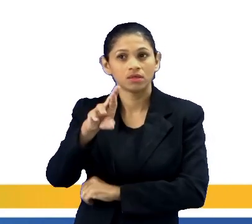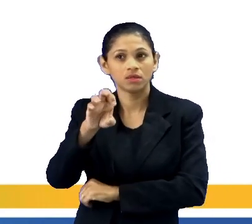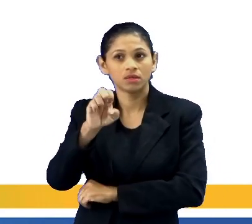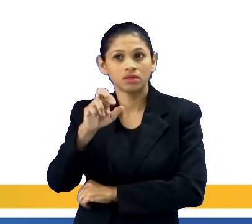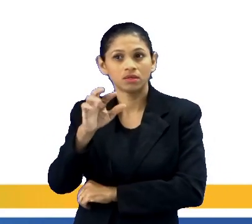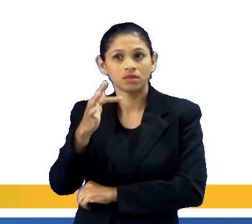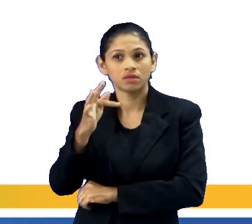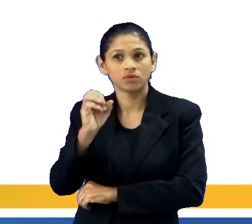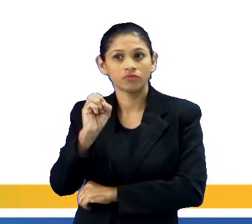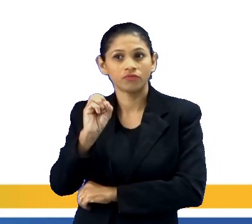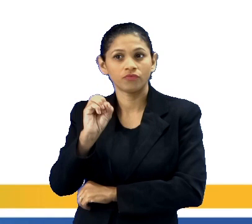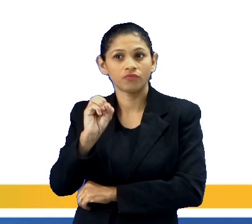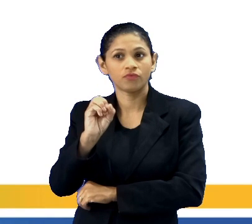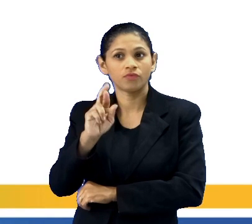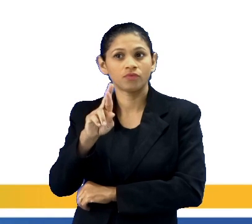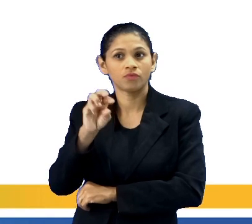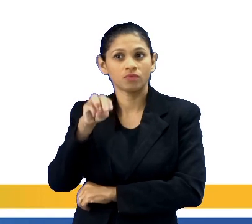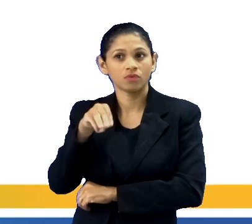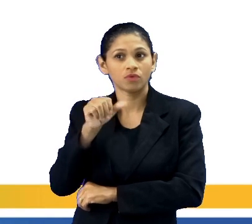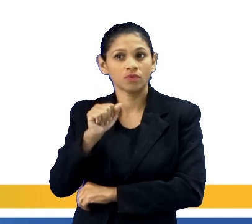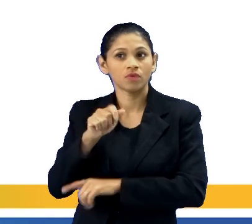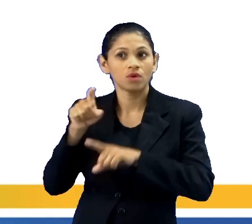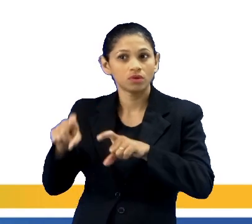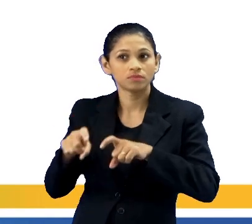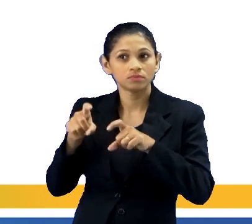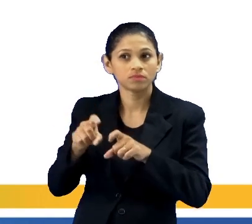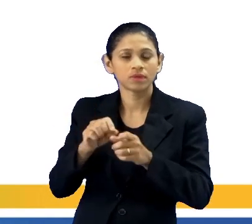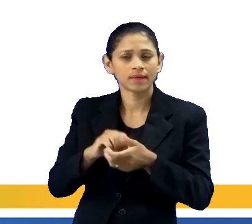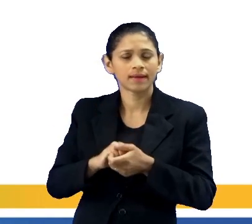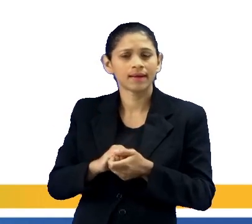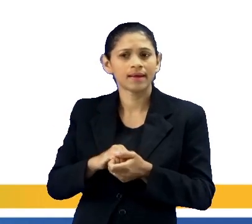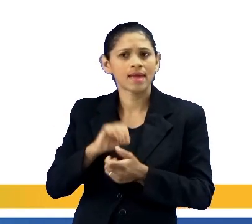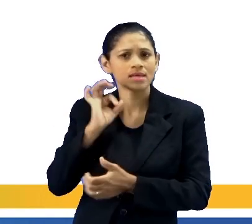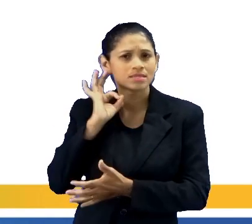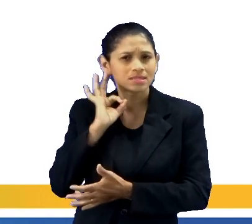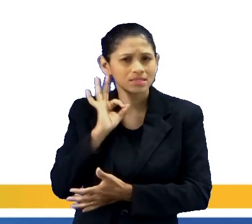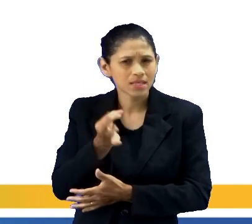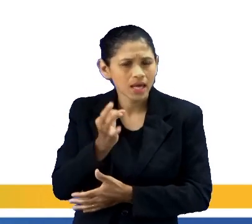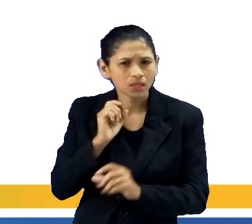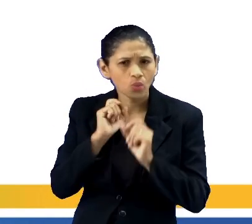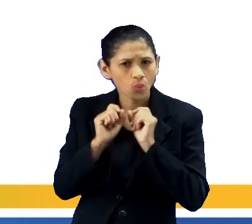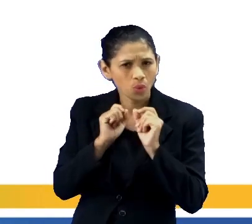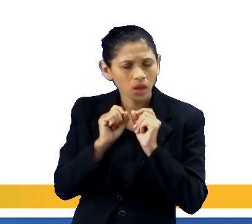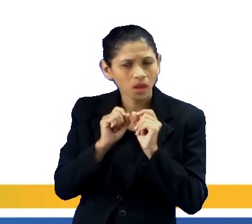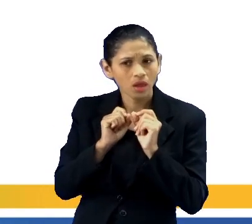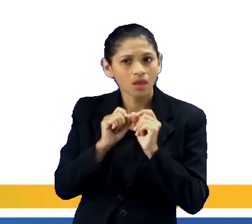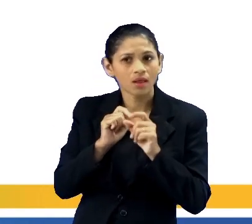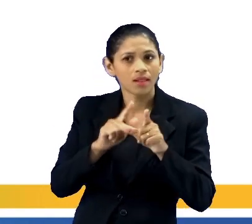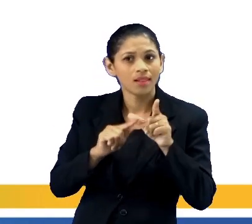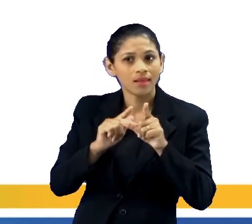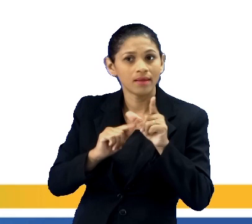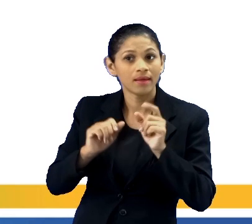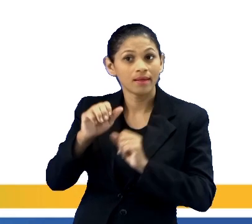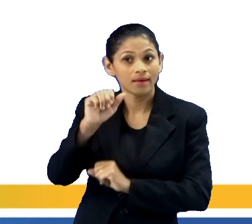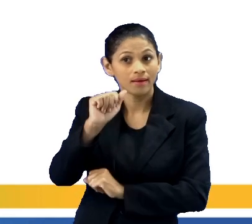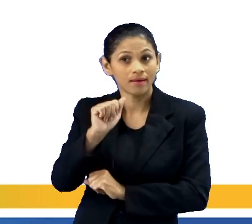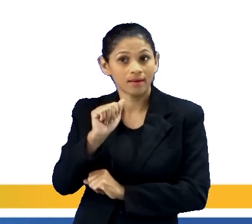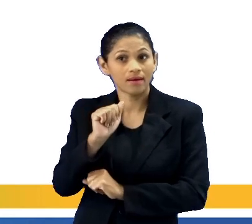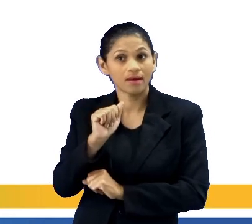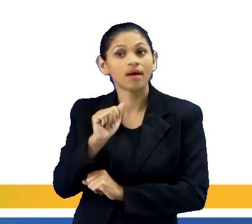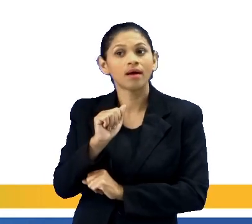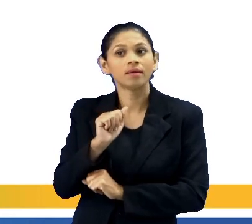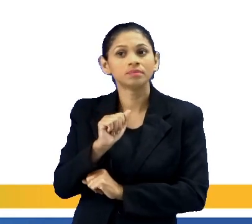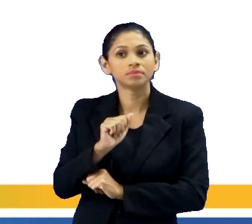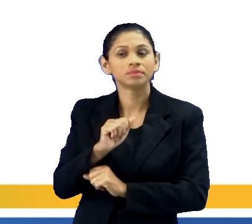que, letra A, a reforma agrária é o processo de redistribuição das